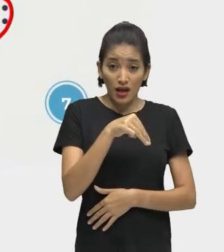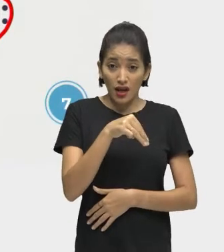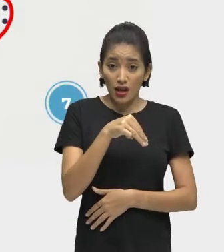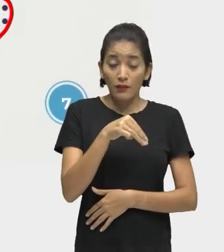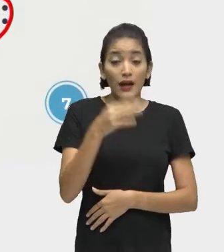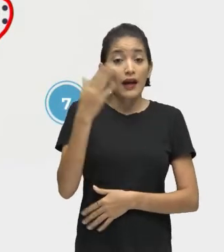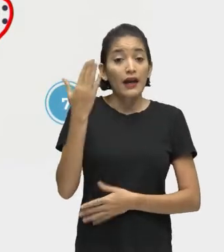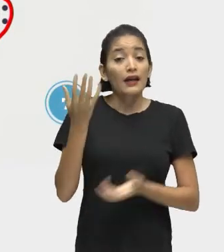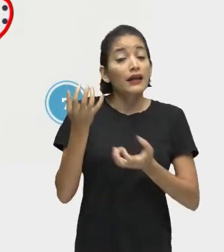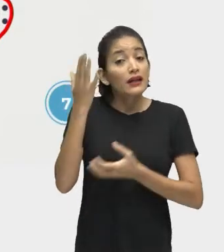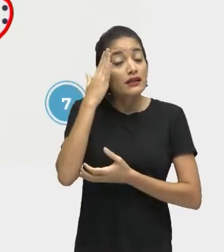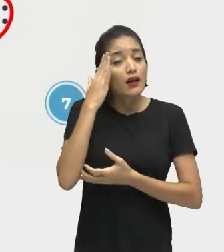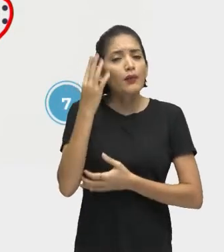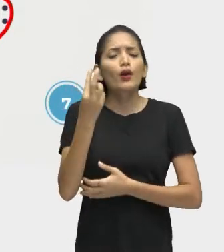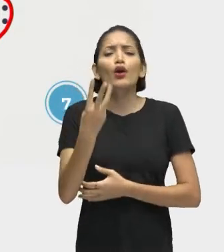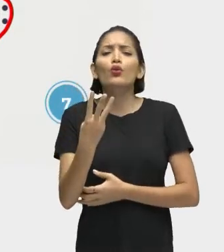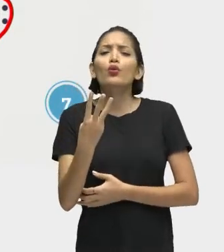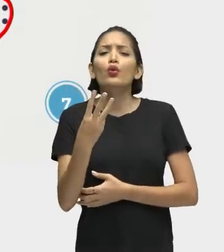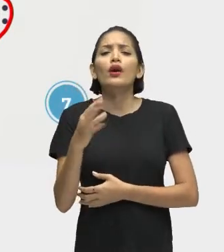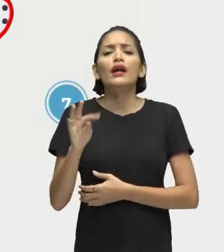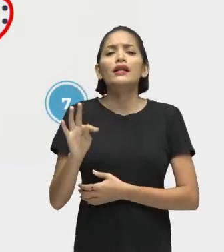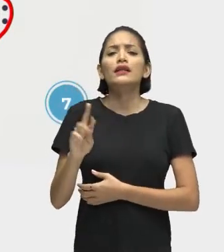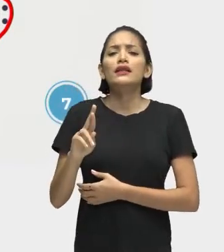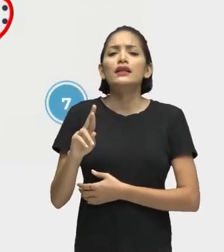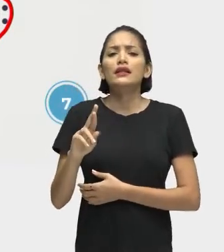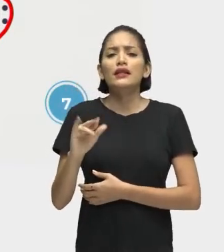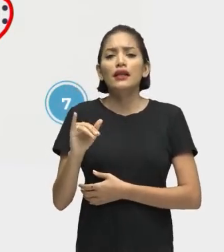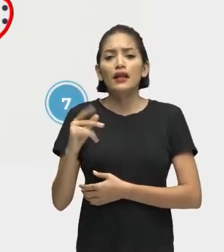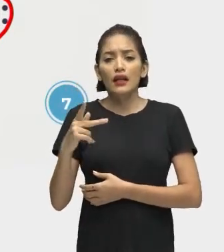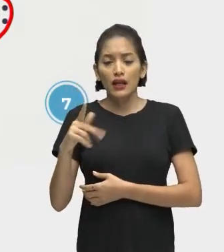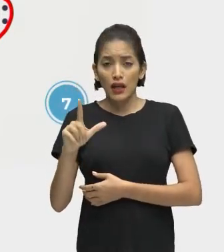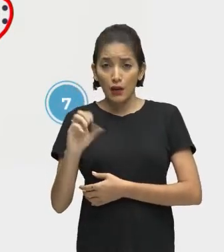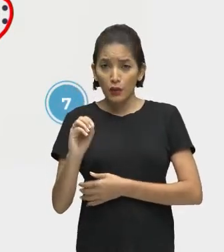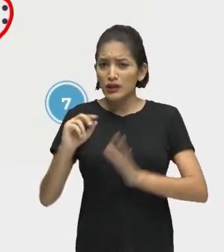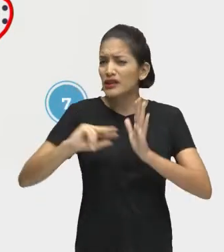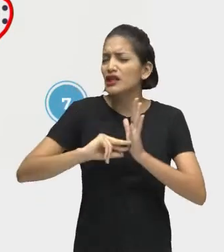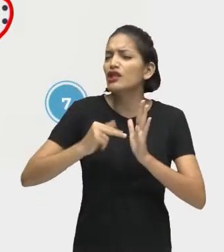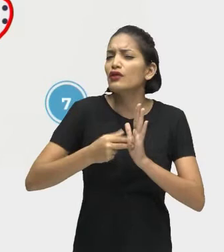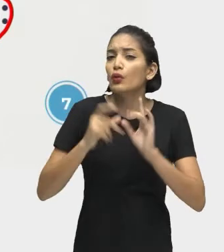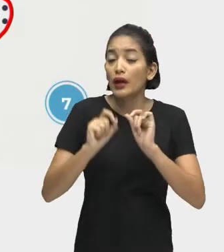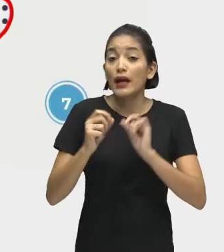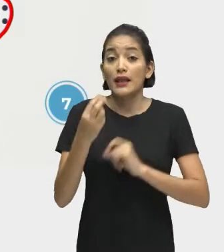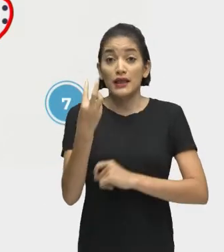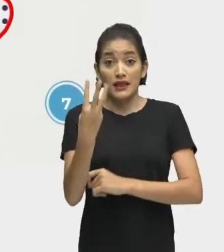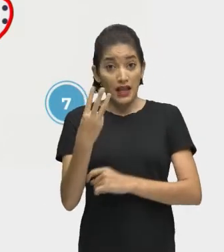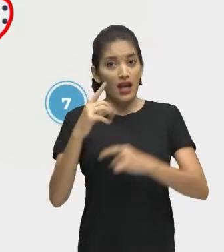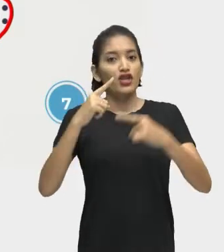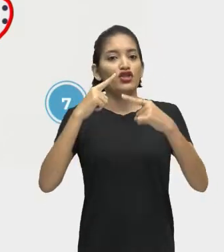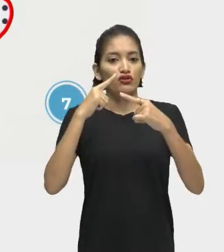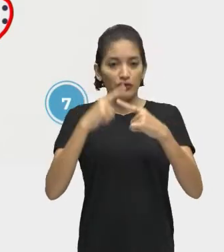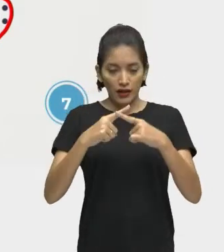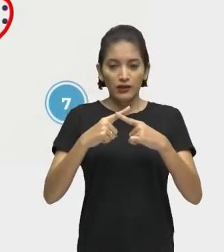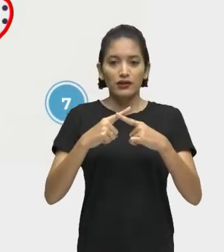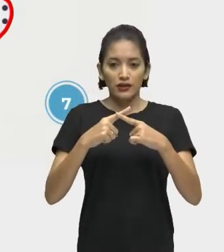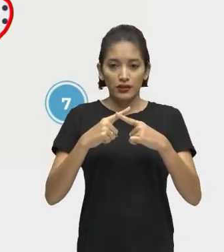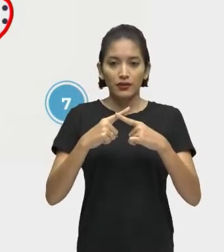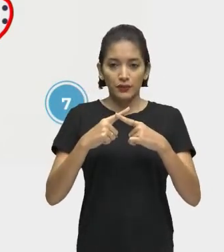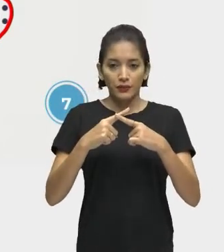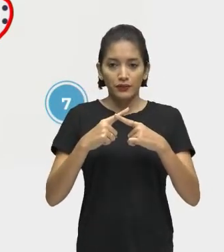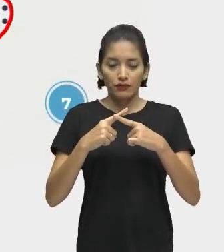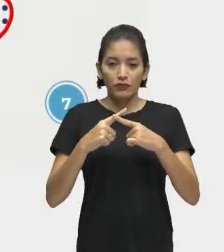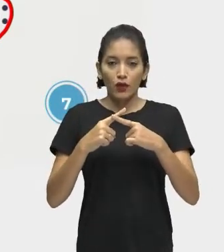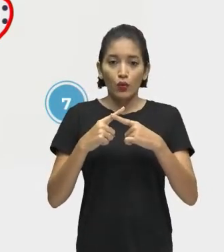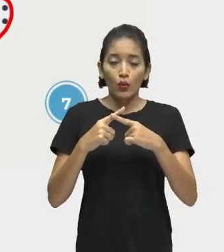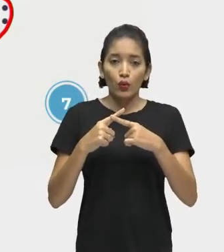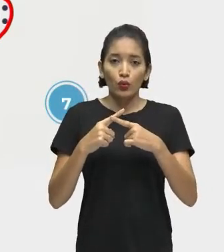quer o triplo. E o que é o triplo? O triplo é 3 vezes um